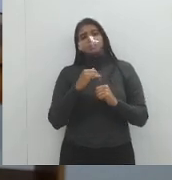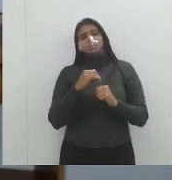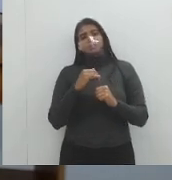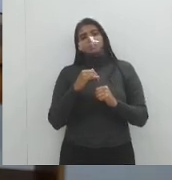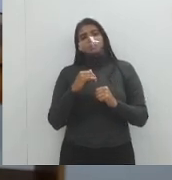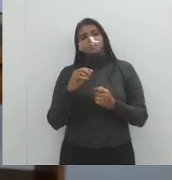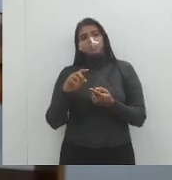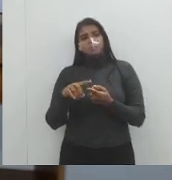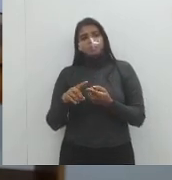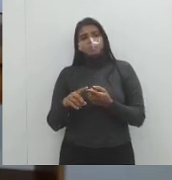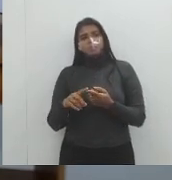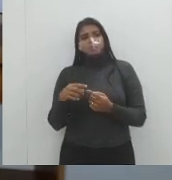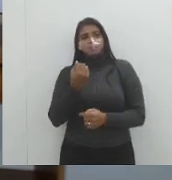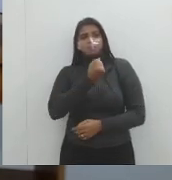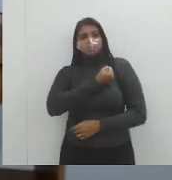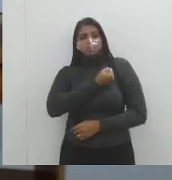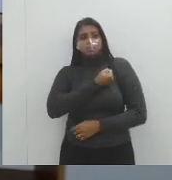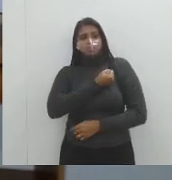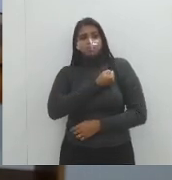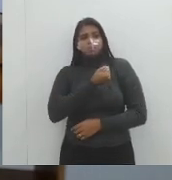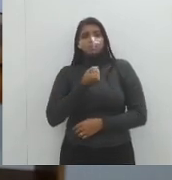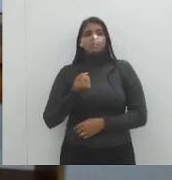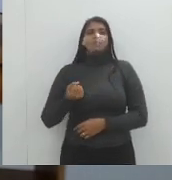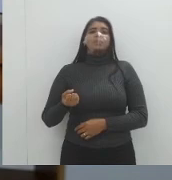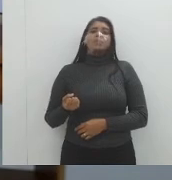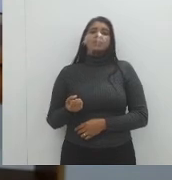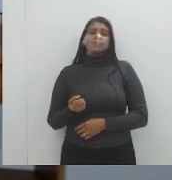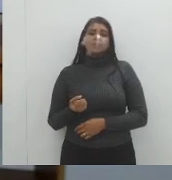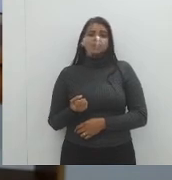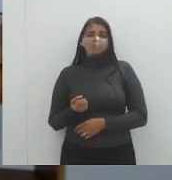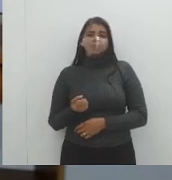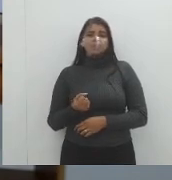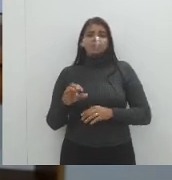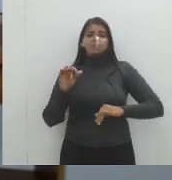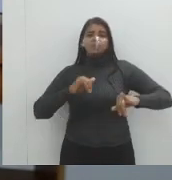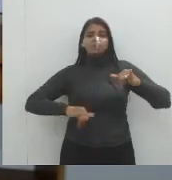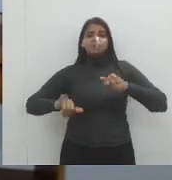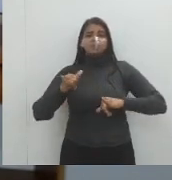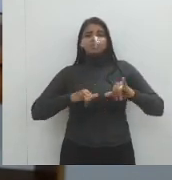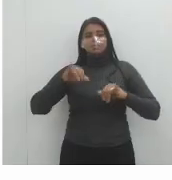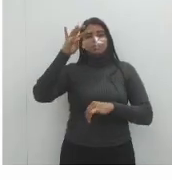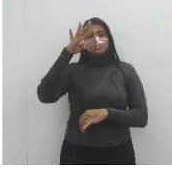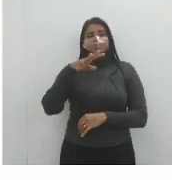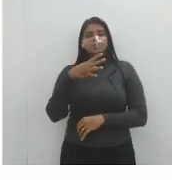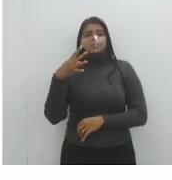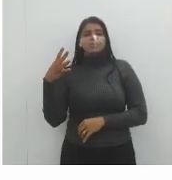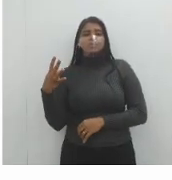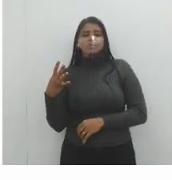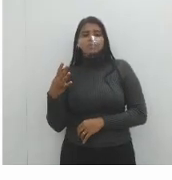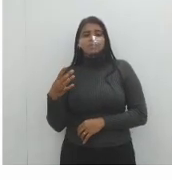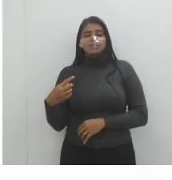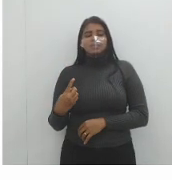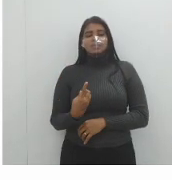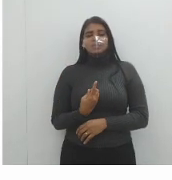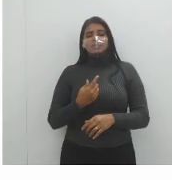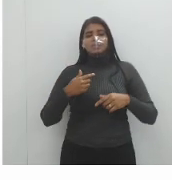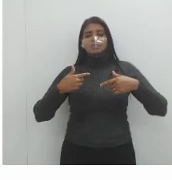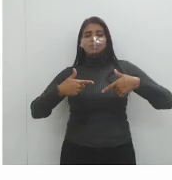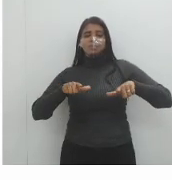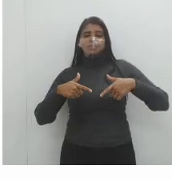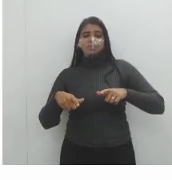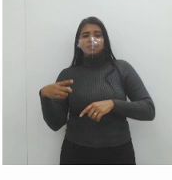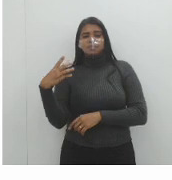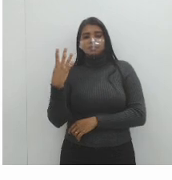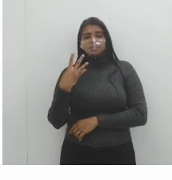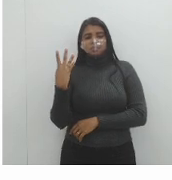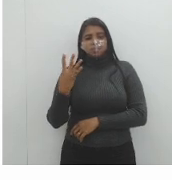tem um conceito de número atômico, elemento químico e tabela periódica. Então a gente vai trabalhar hoje com esses